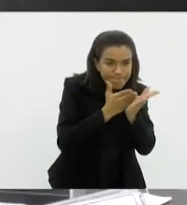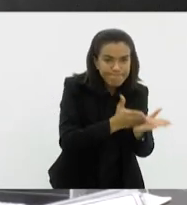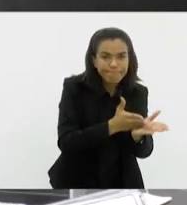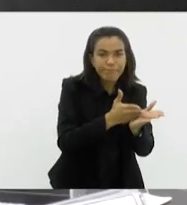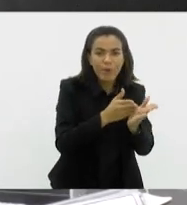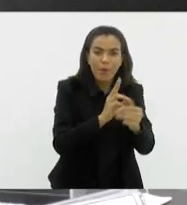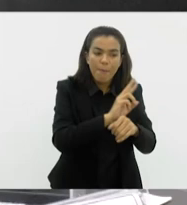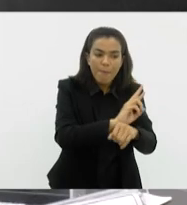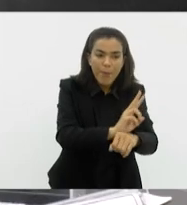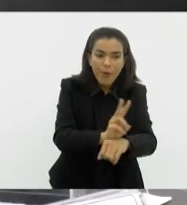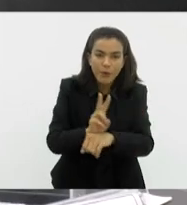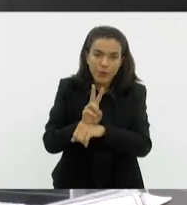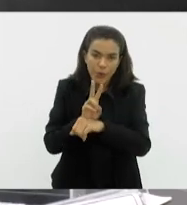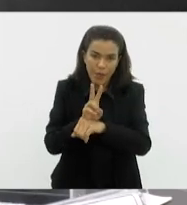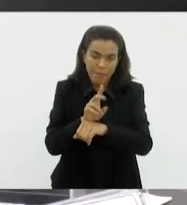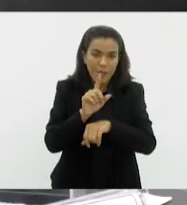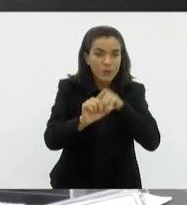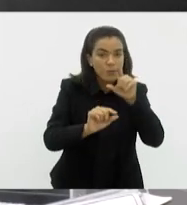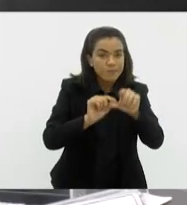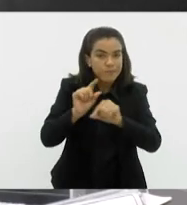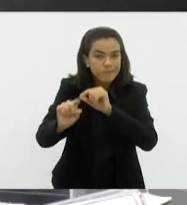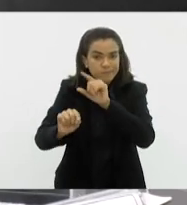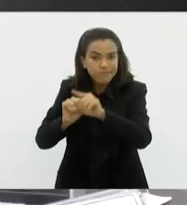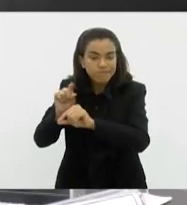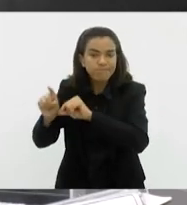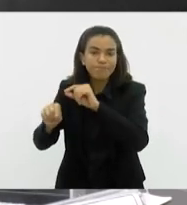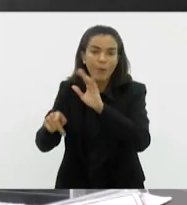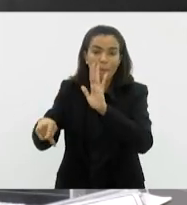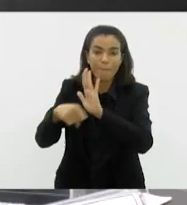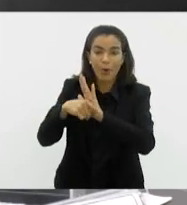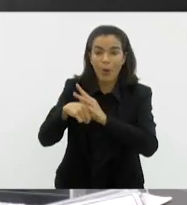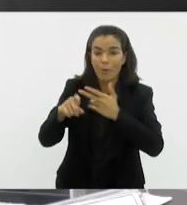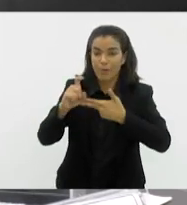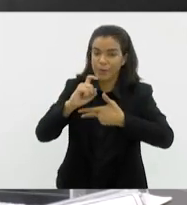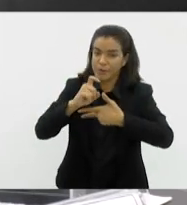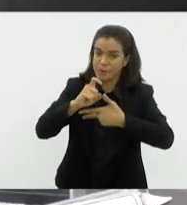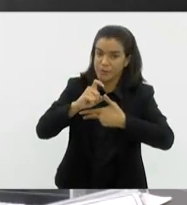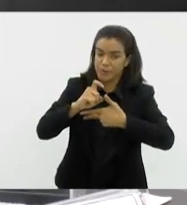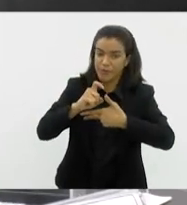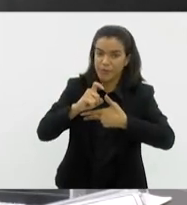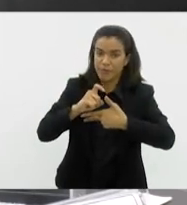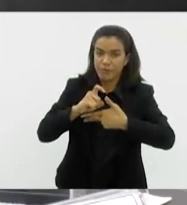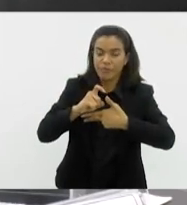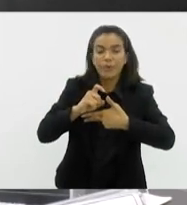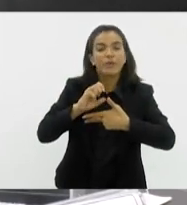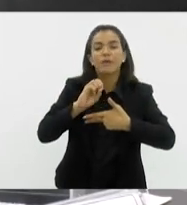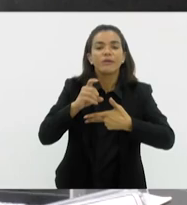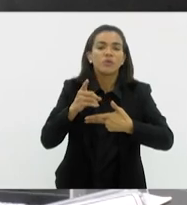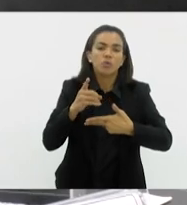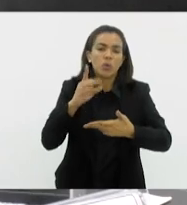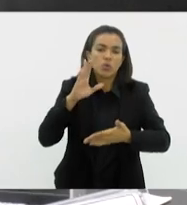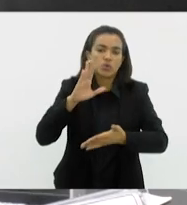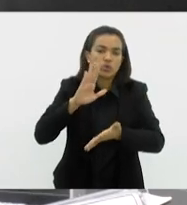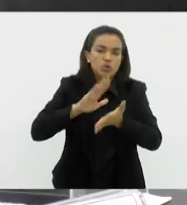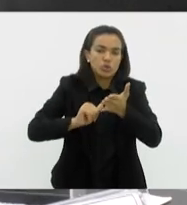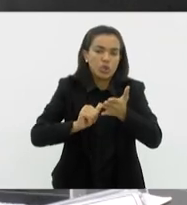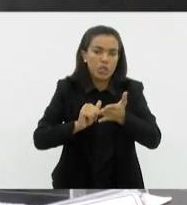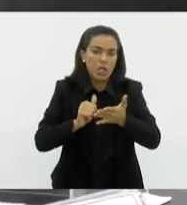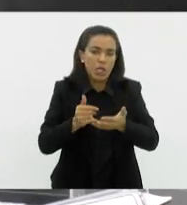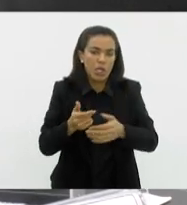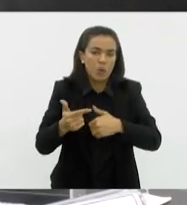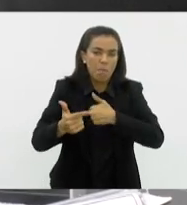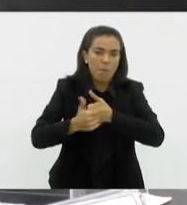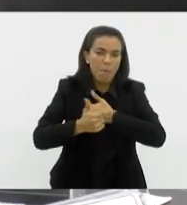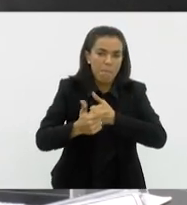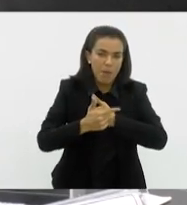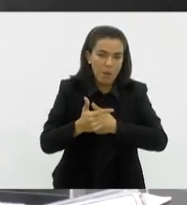e monitoramento, uma vez que essas medidas teriam que ser adotadas pelo Poder Executivo. Uma vez designado, a gente não está tirando a capacidade do magistrado, uma